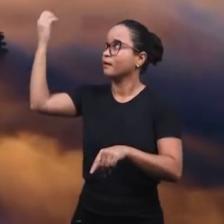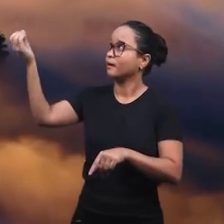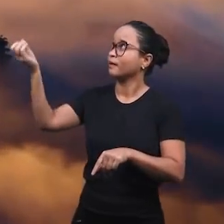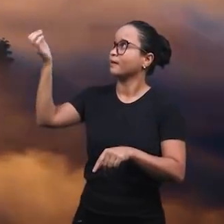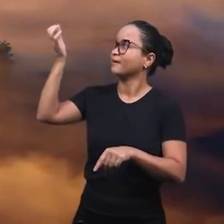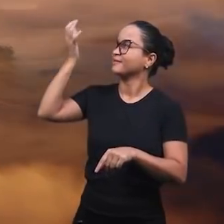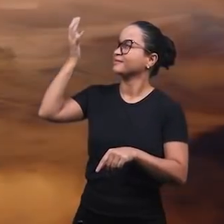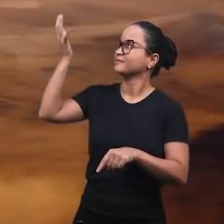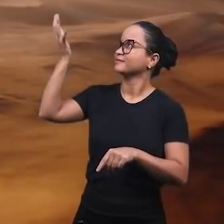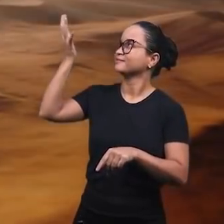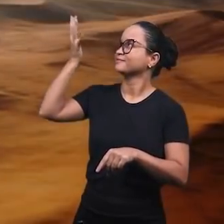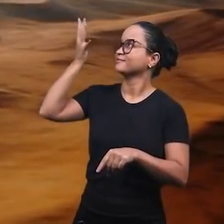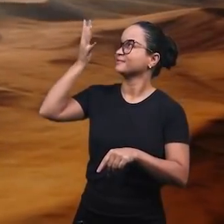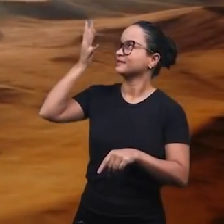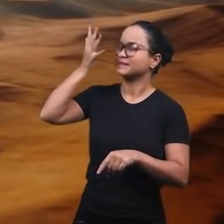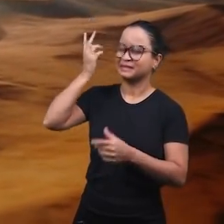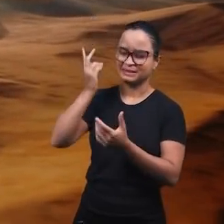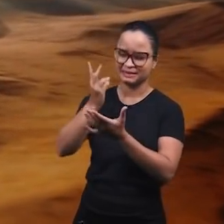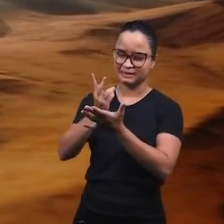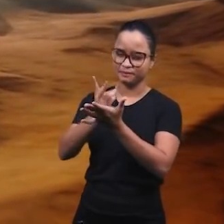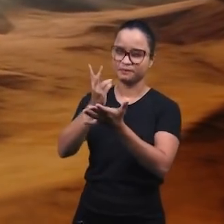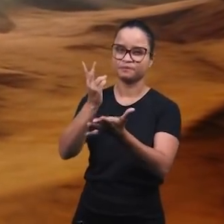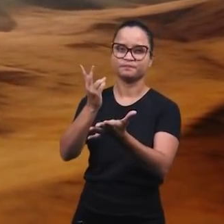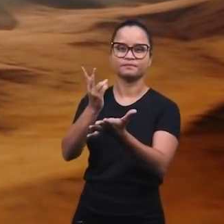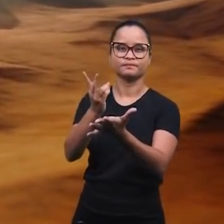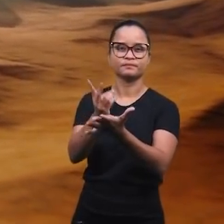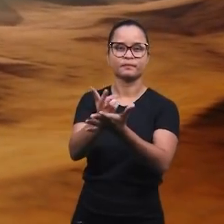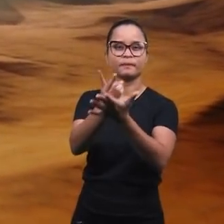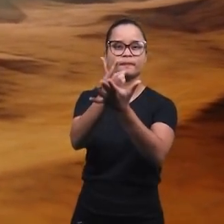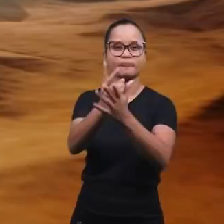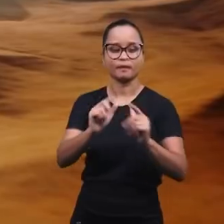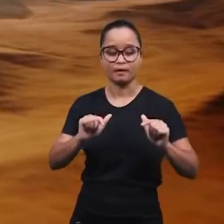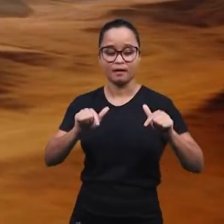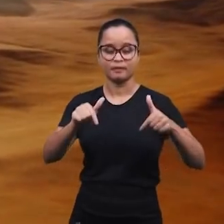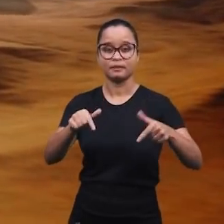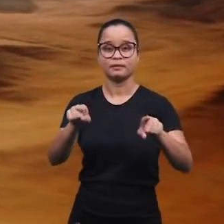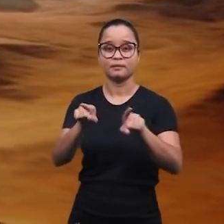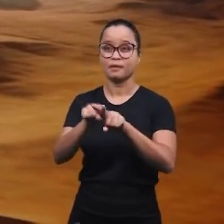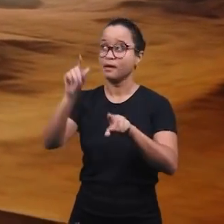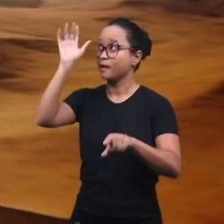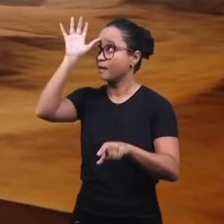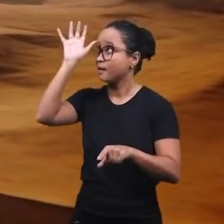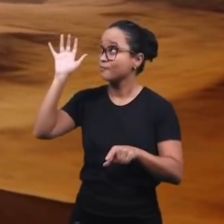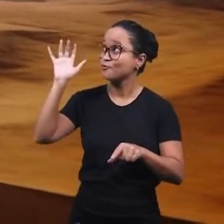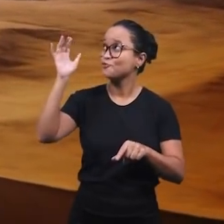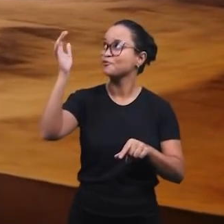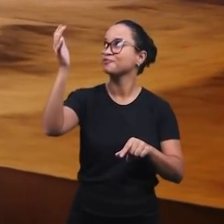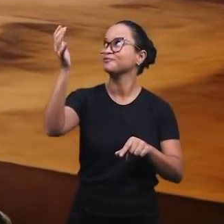Ele dá a solução,